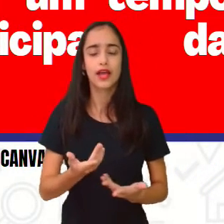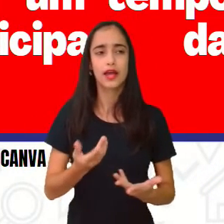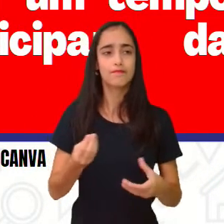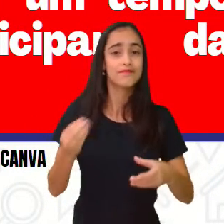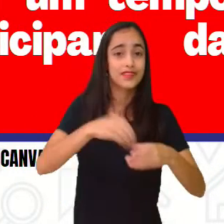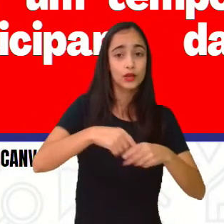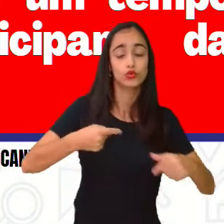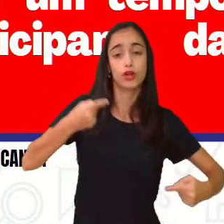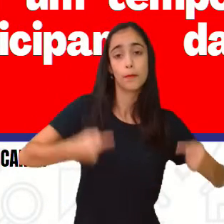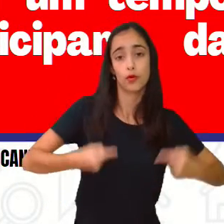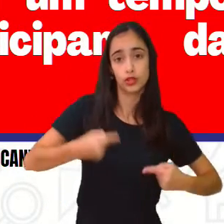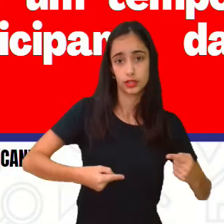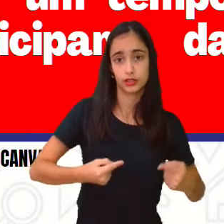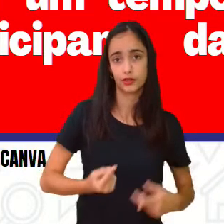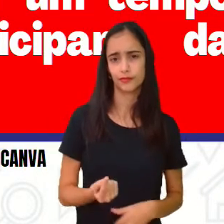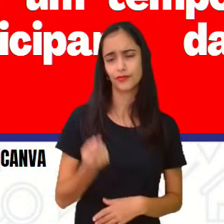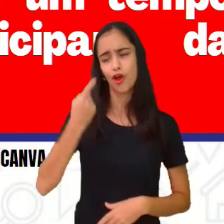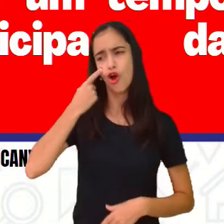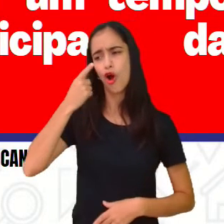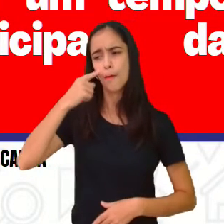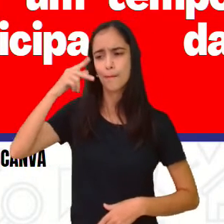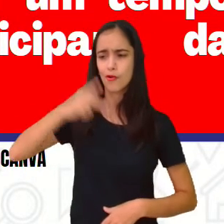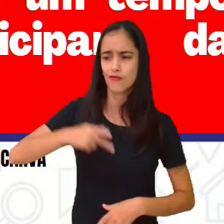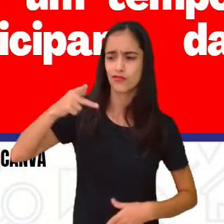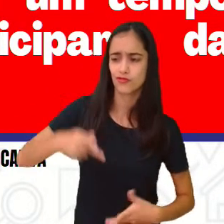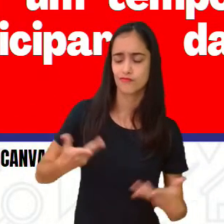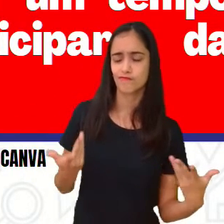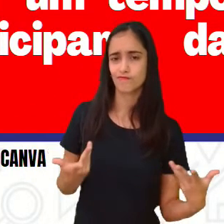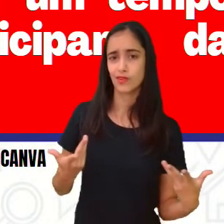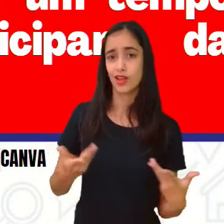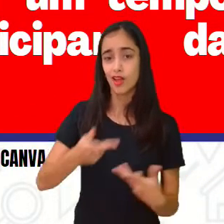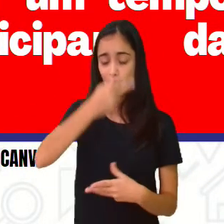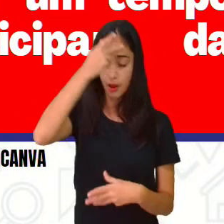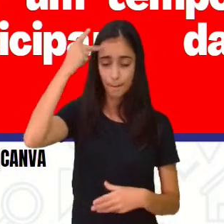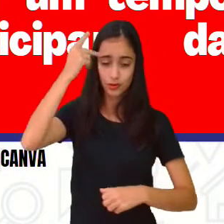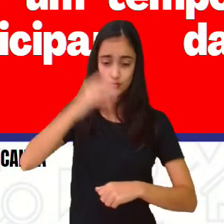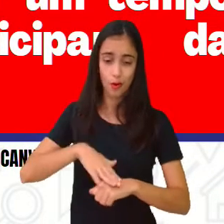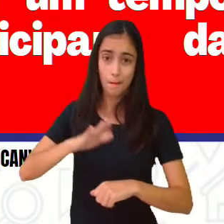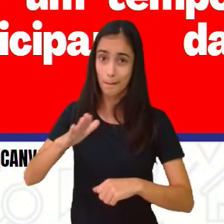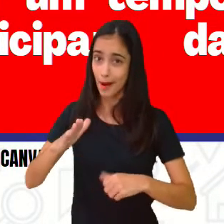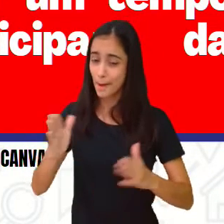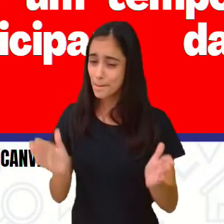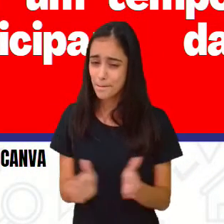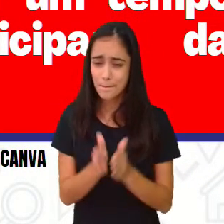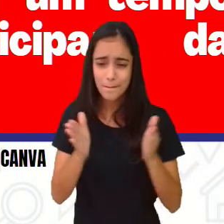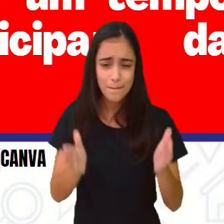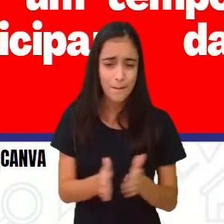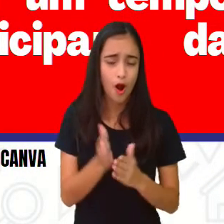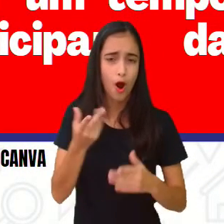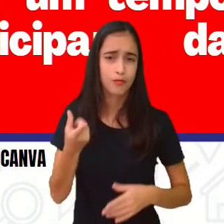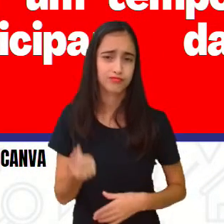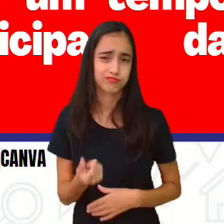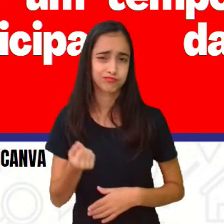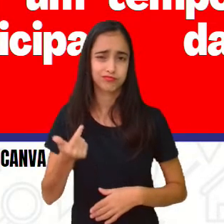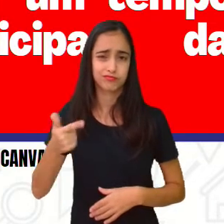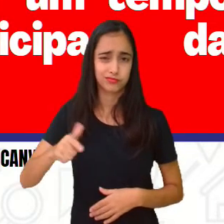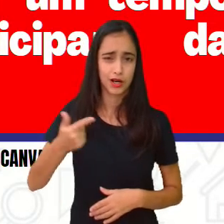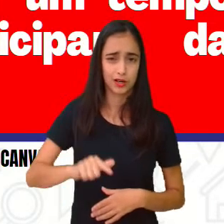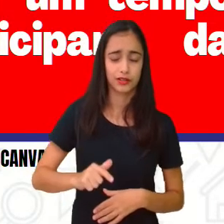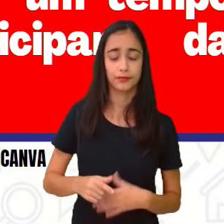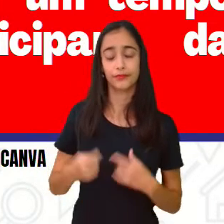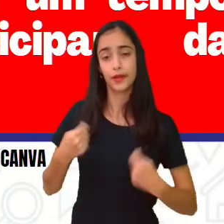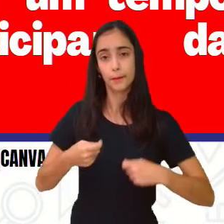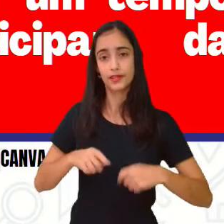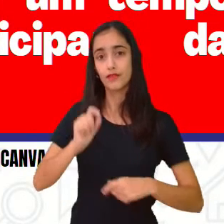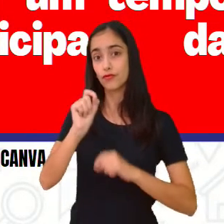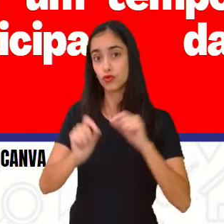Inclusive o seguinte, o camarada que era mais pobre, né, ele não podia se envolver muito nas questões políticas, porque ou ele trabalhava ou ele não